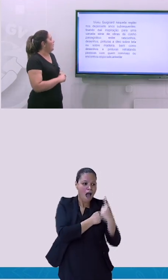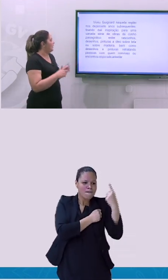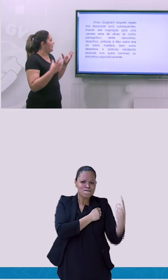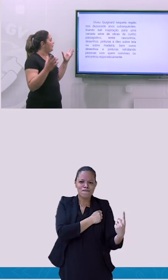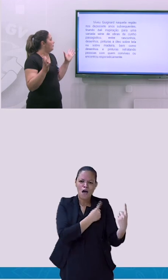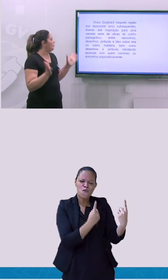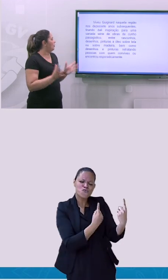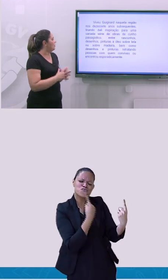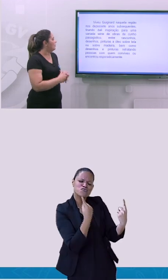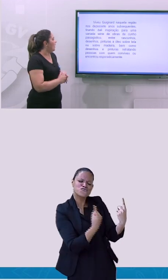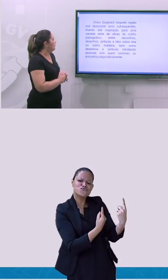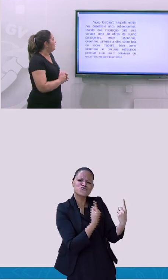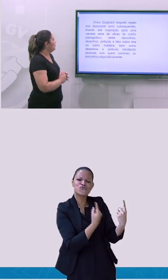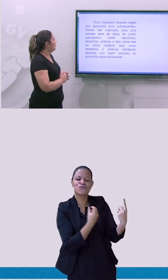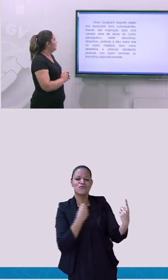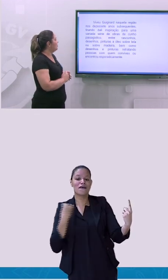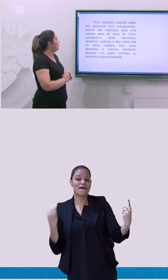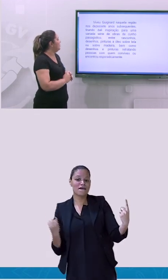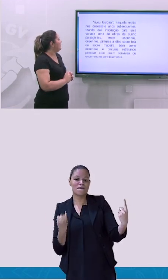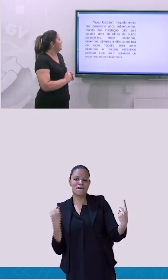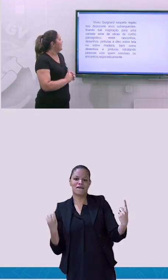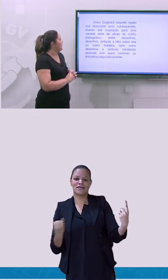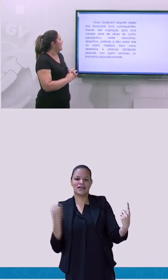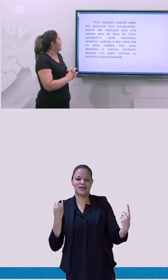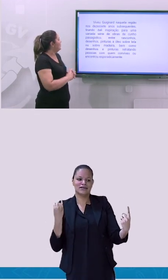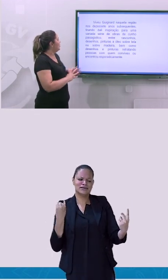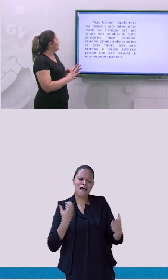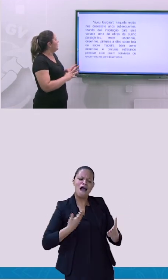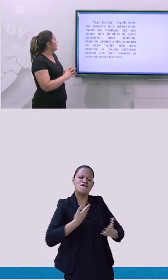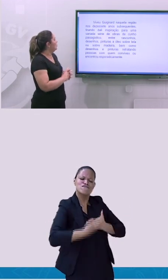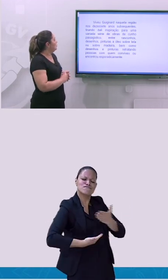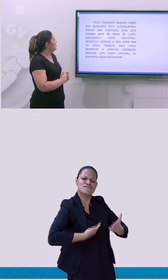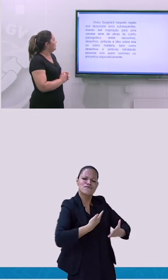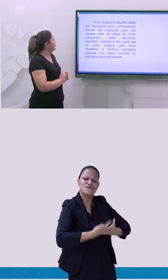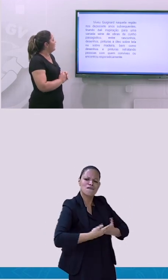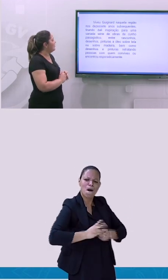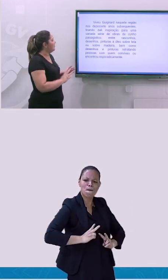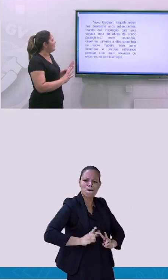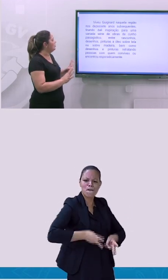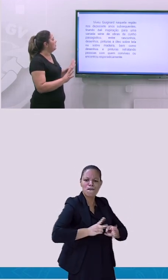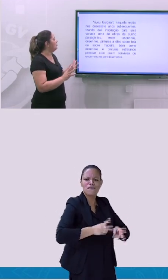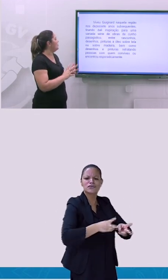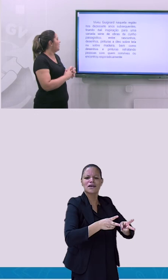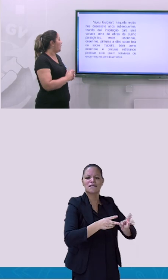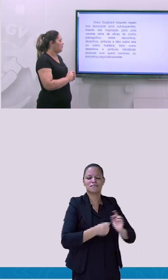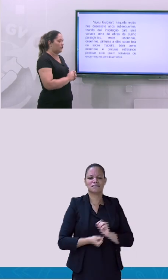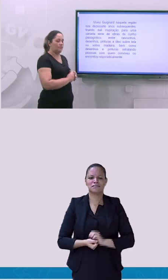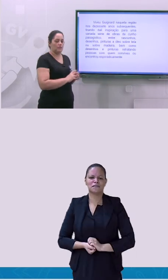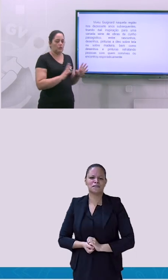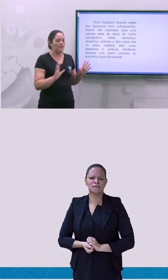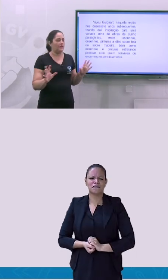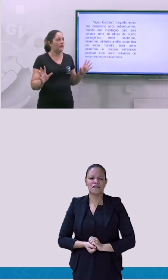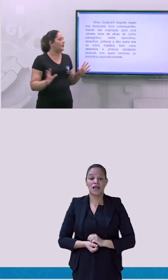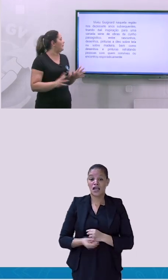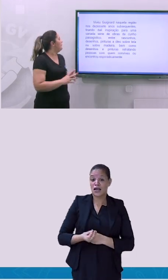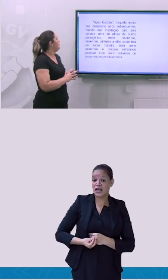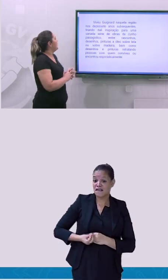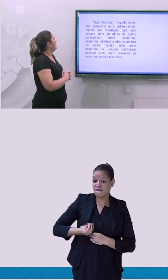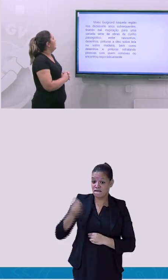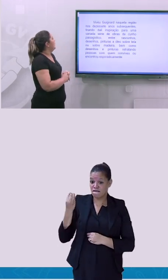viveu aqui no nosso estado, em Belo Horizonte, naquela região ali, nos 17 anos subsequentes de sua